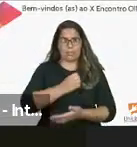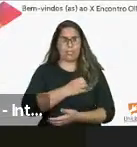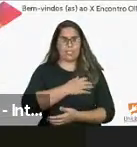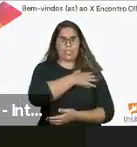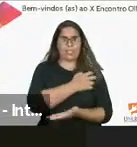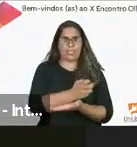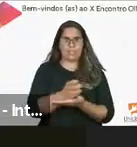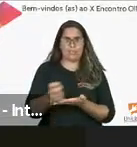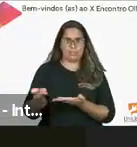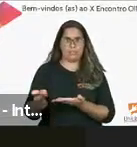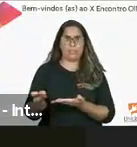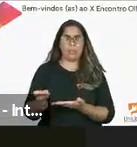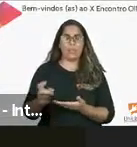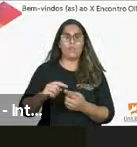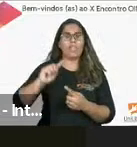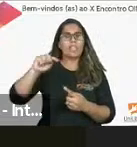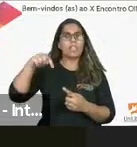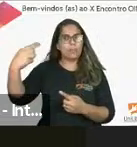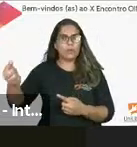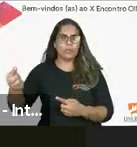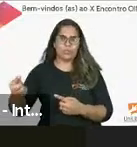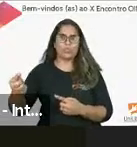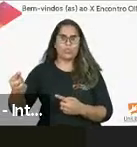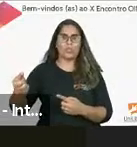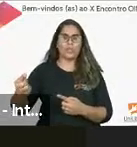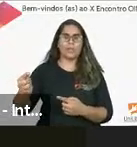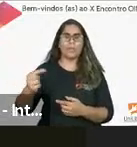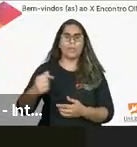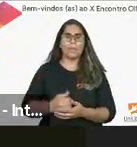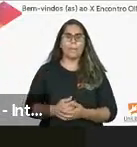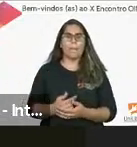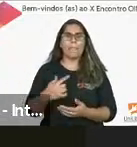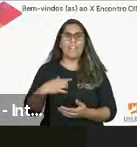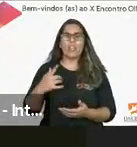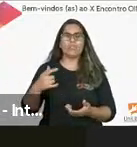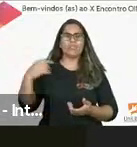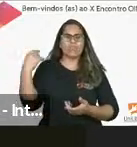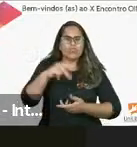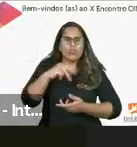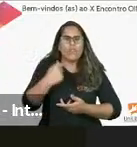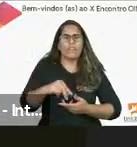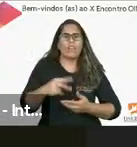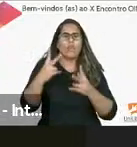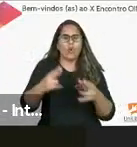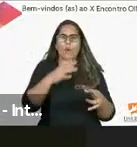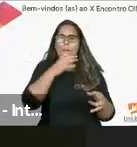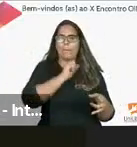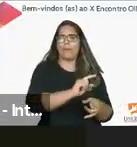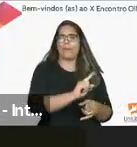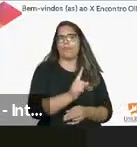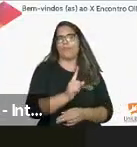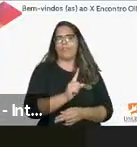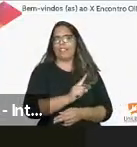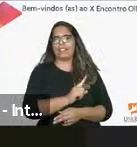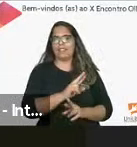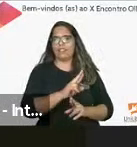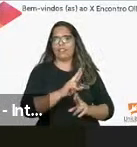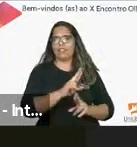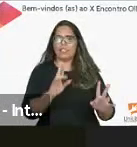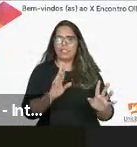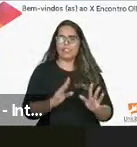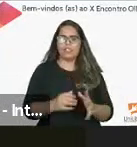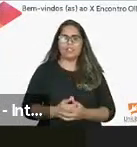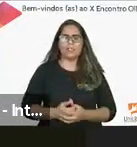do Allende, foi um pouco depois. Ele não chegou a ser torturado da mesma forma que o Maturana também não